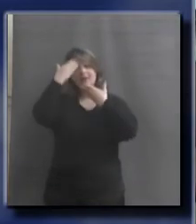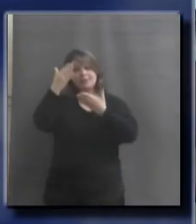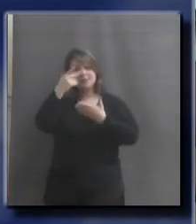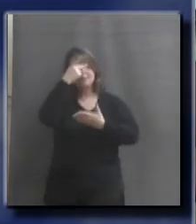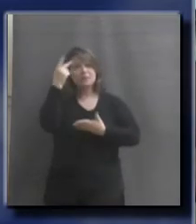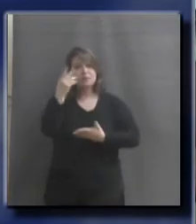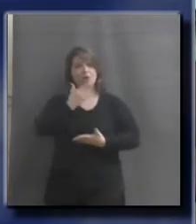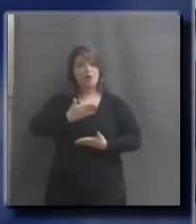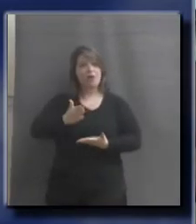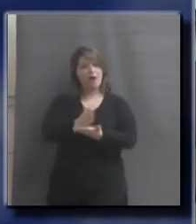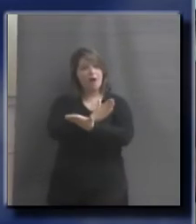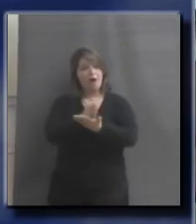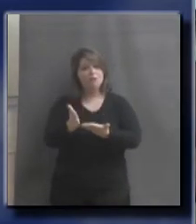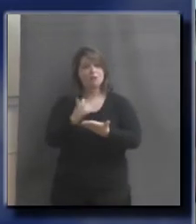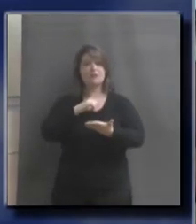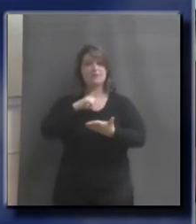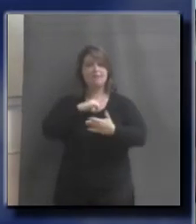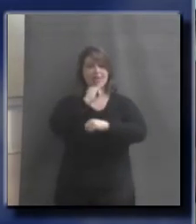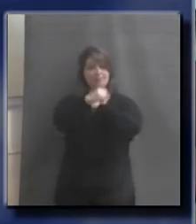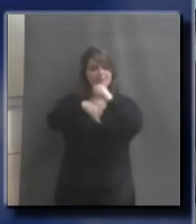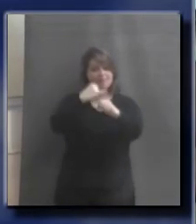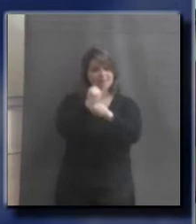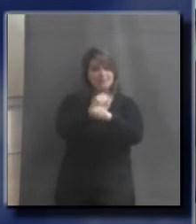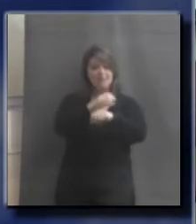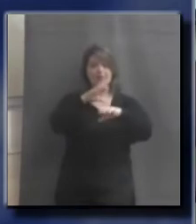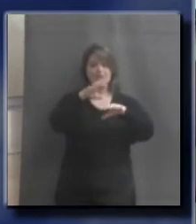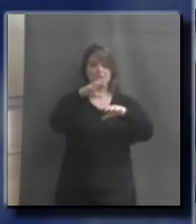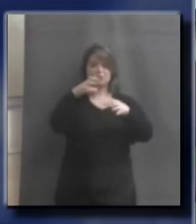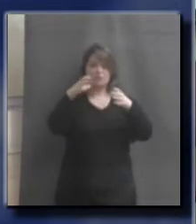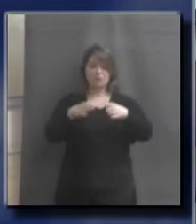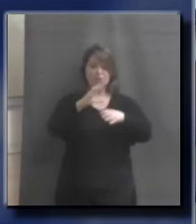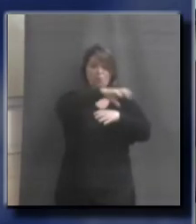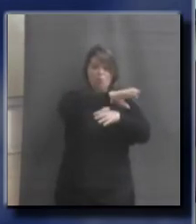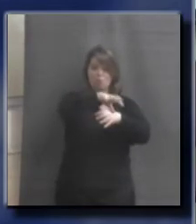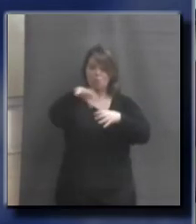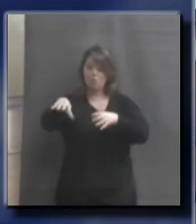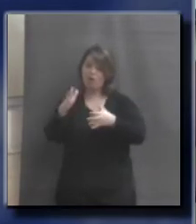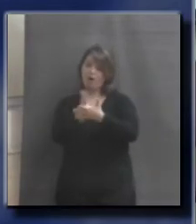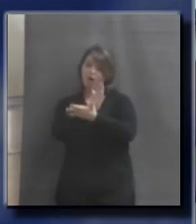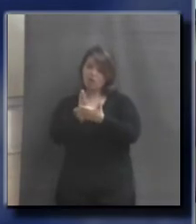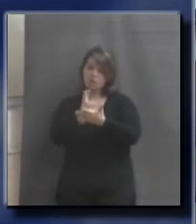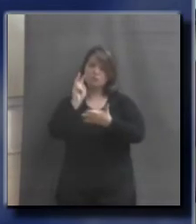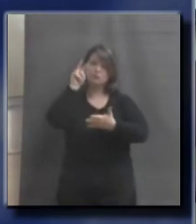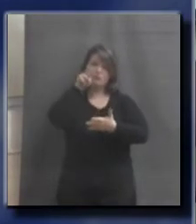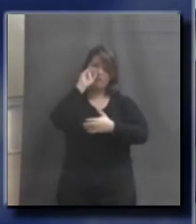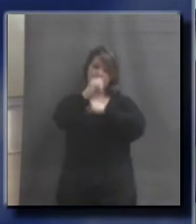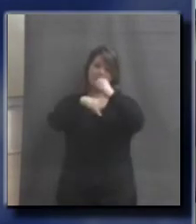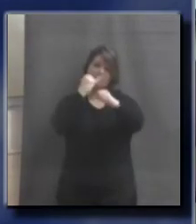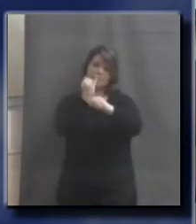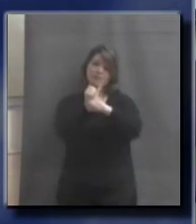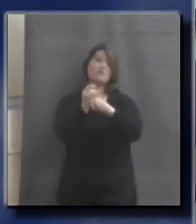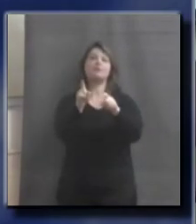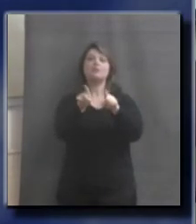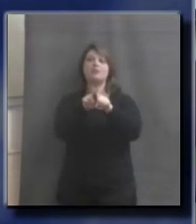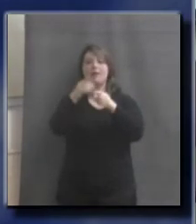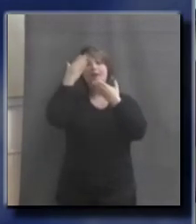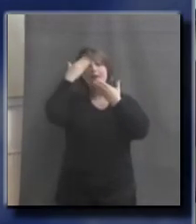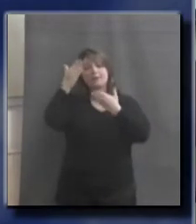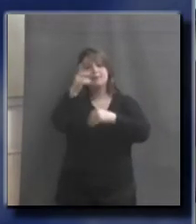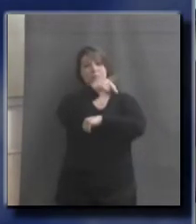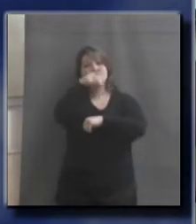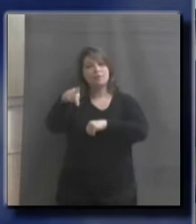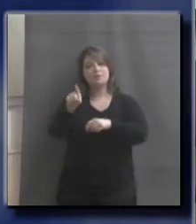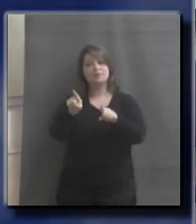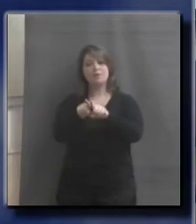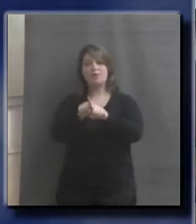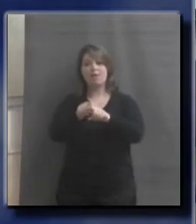acompanhando nos polos de transmissão, nas subsedes do CRP, pelo Estado, né? Então, há professores e coordenadores de curso